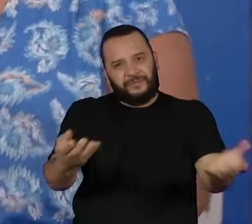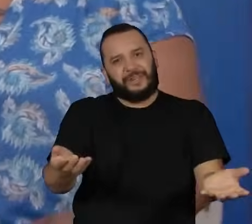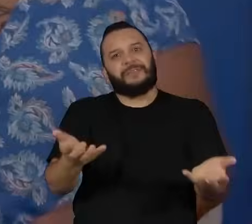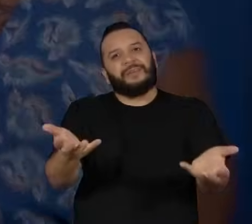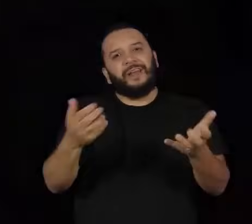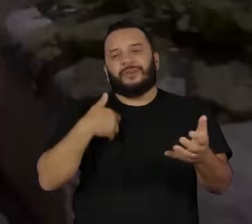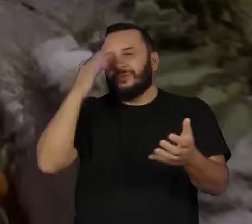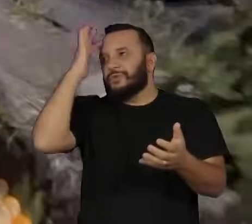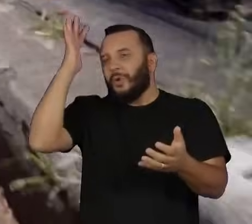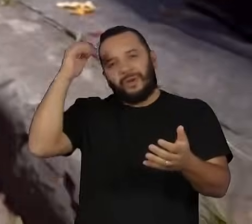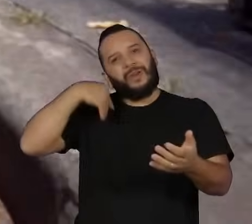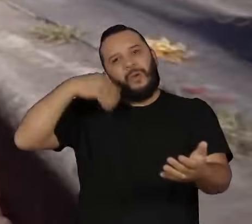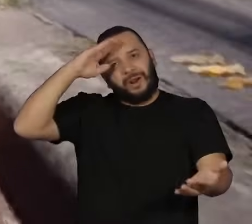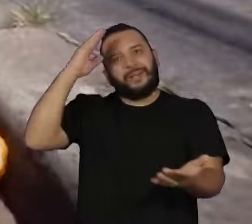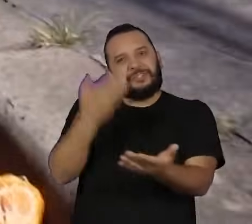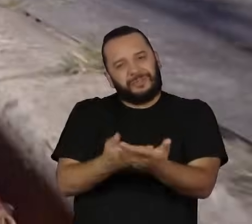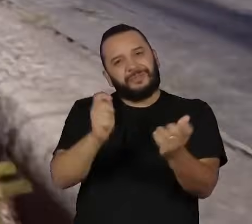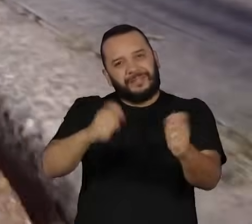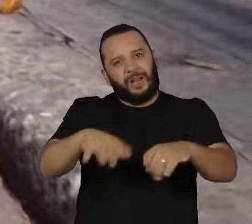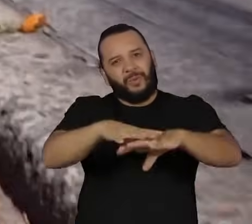que eu acredito.